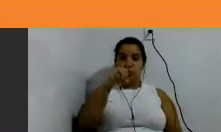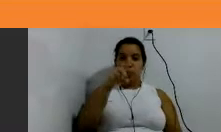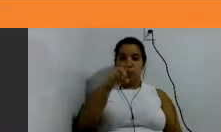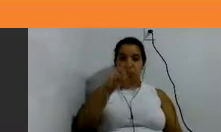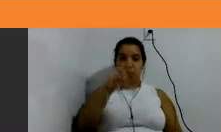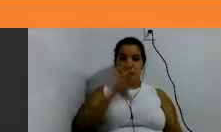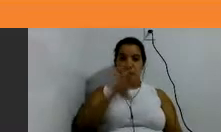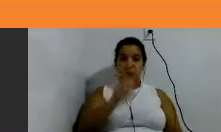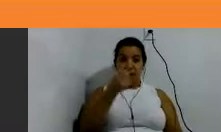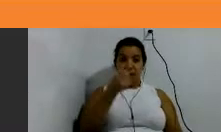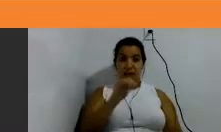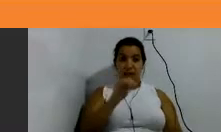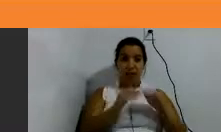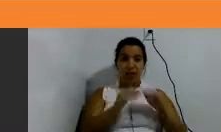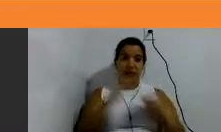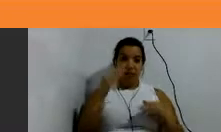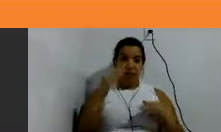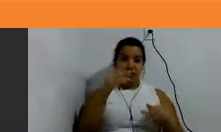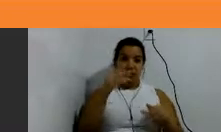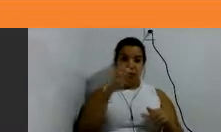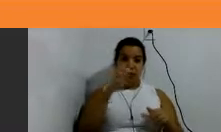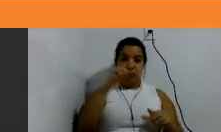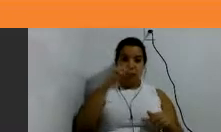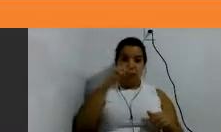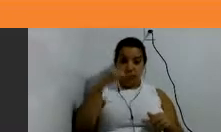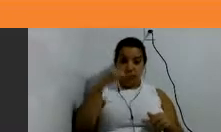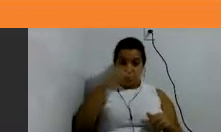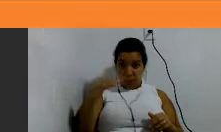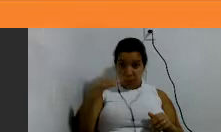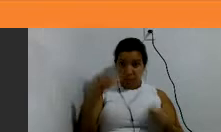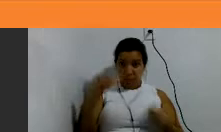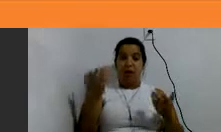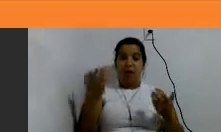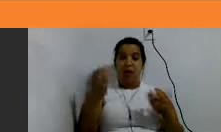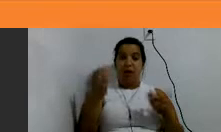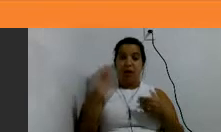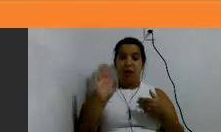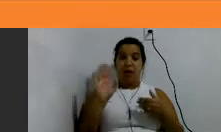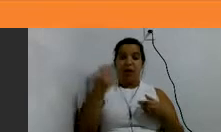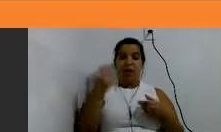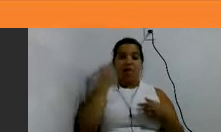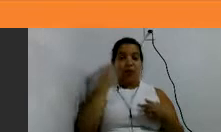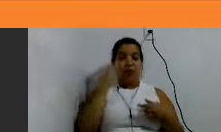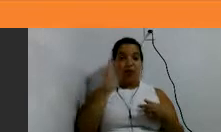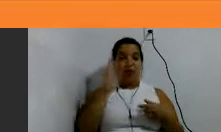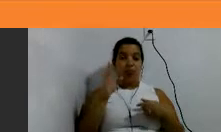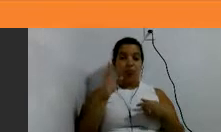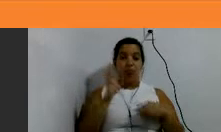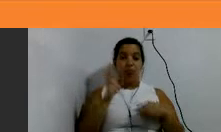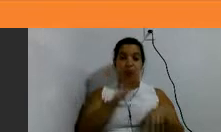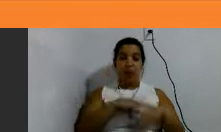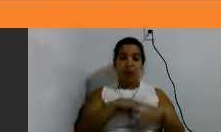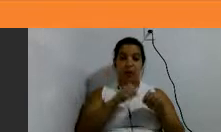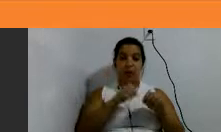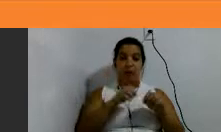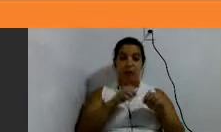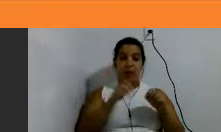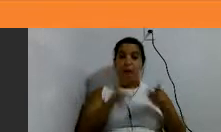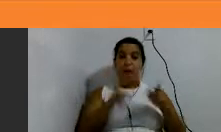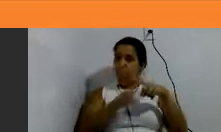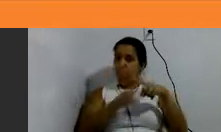ela for superior a 5 milímetros, ela já é considerada uma reação